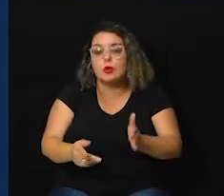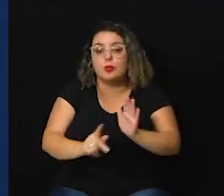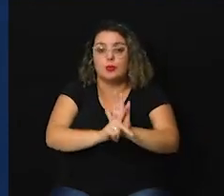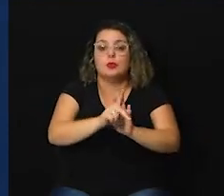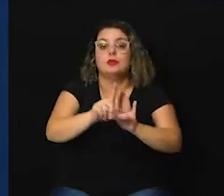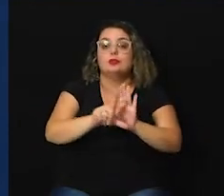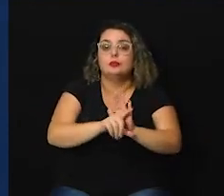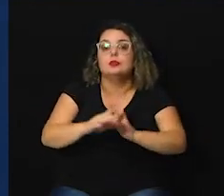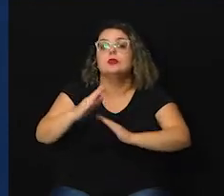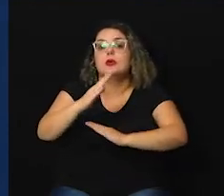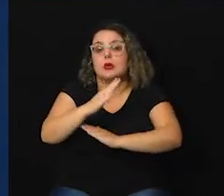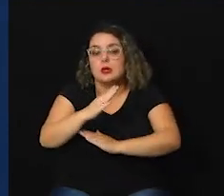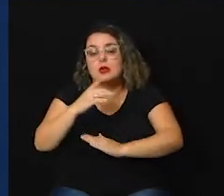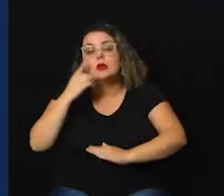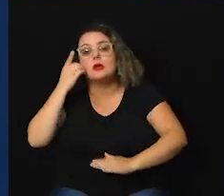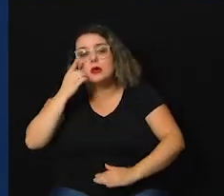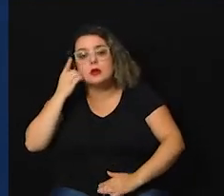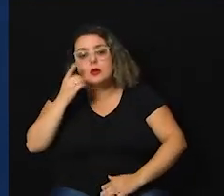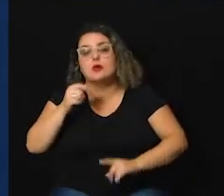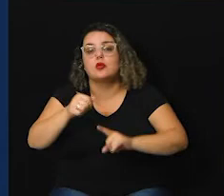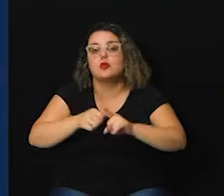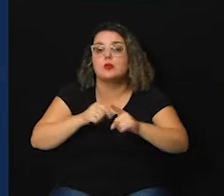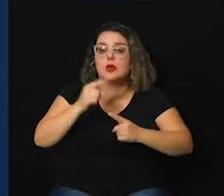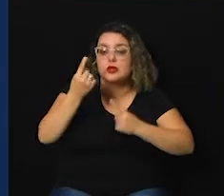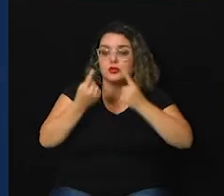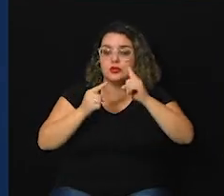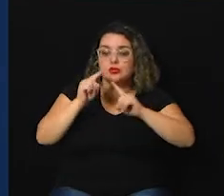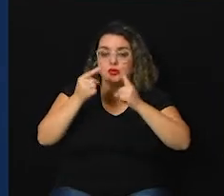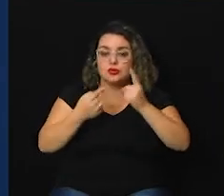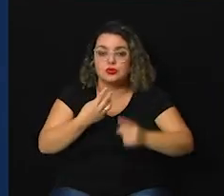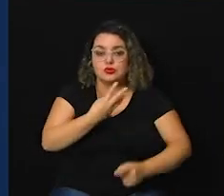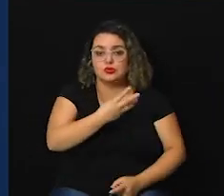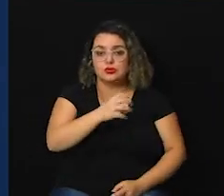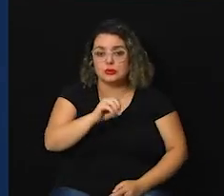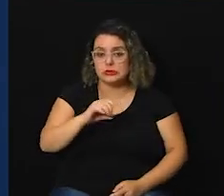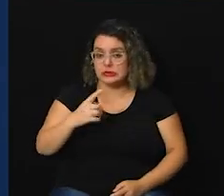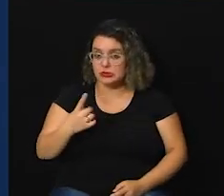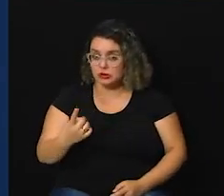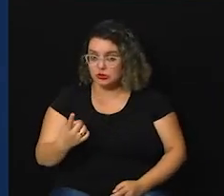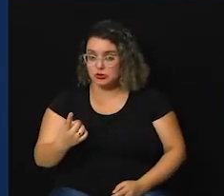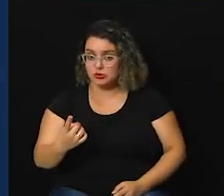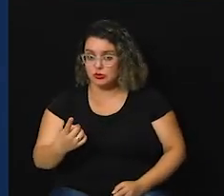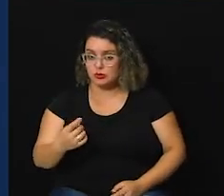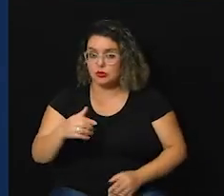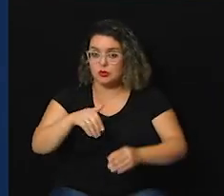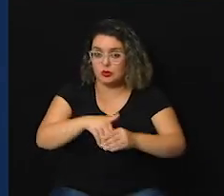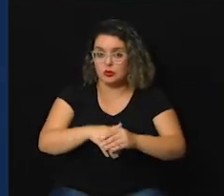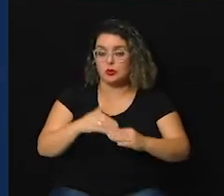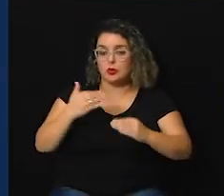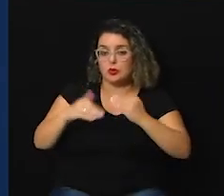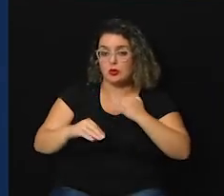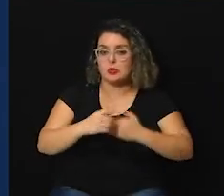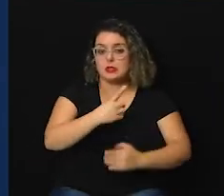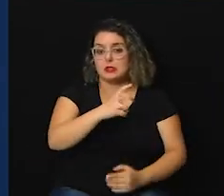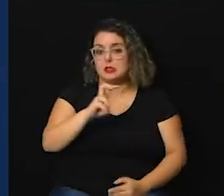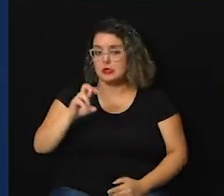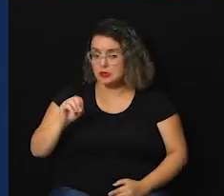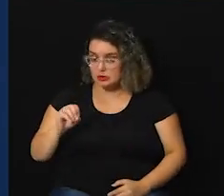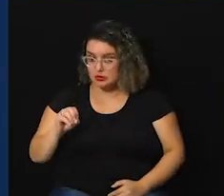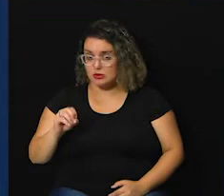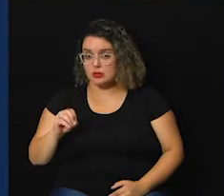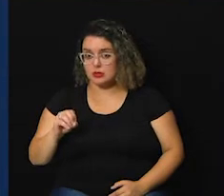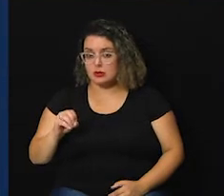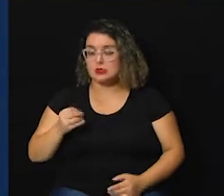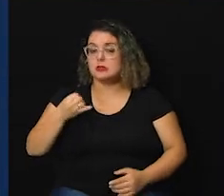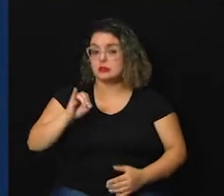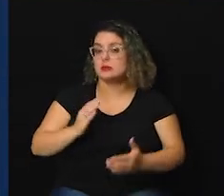projeto de lei que foi aprovado na Câmara dos Deputados em fevereiro, por um placar de 301 votos favoráveis contra 150. E esse